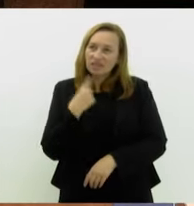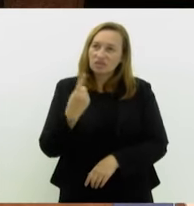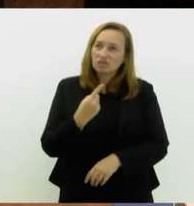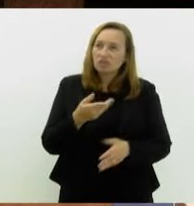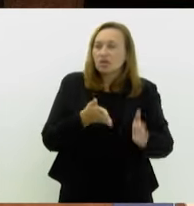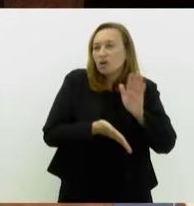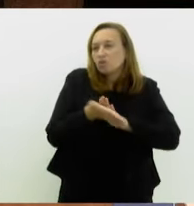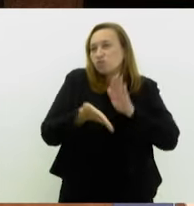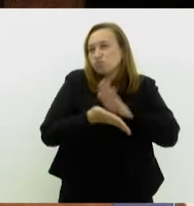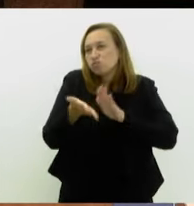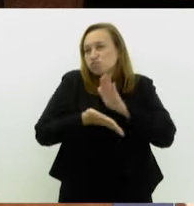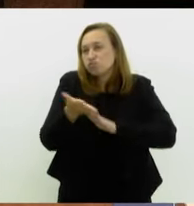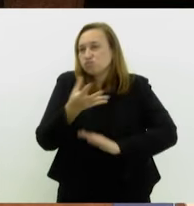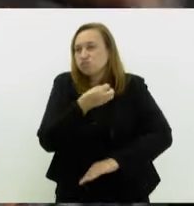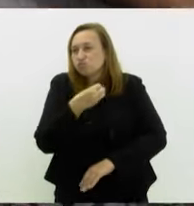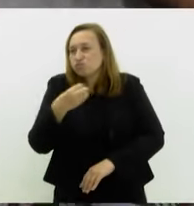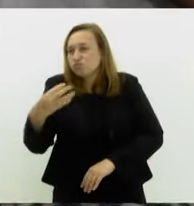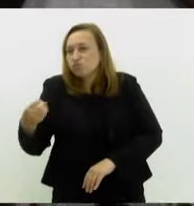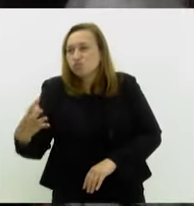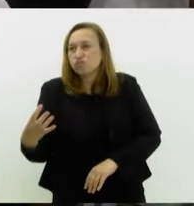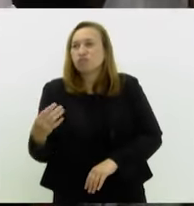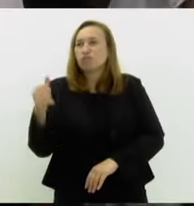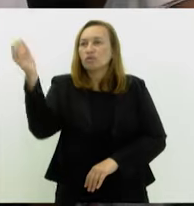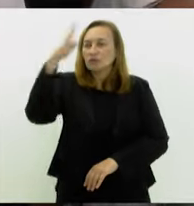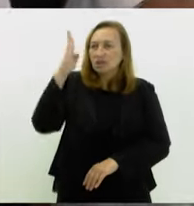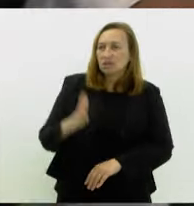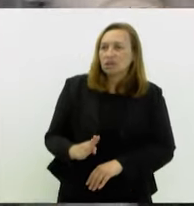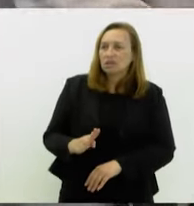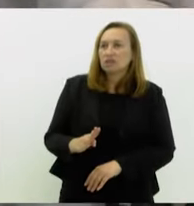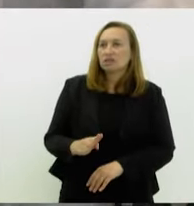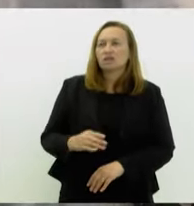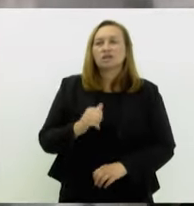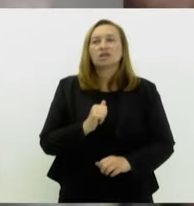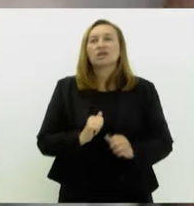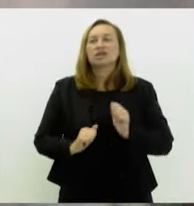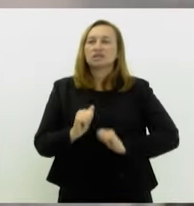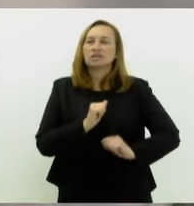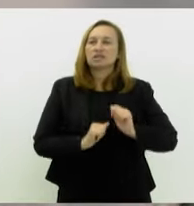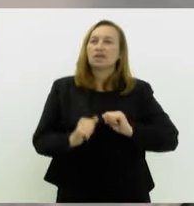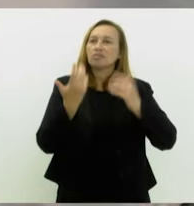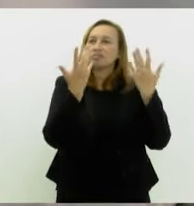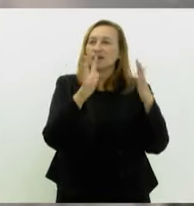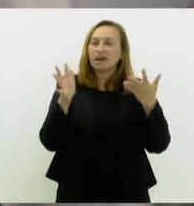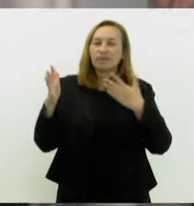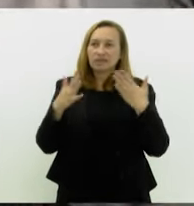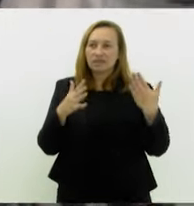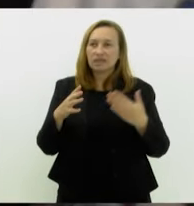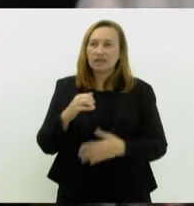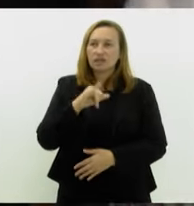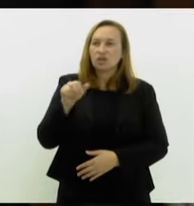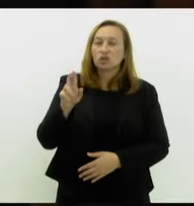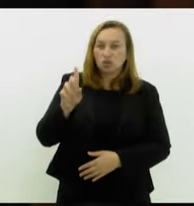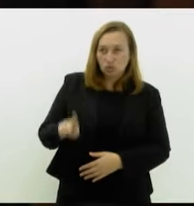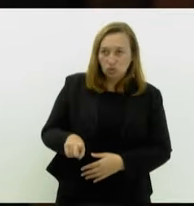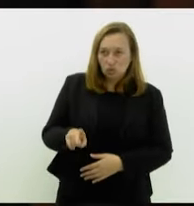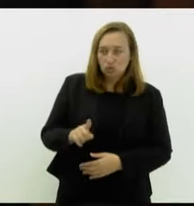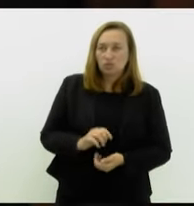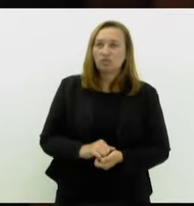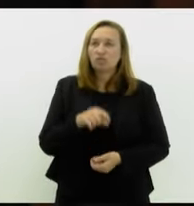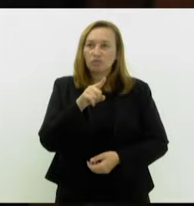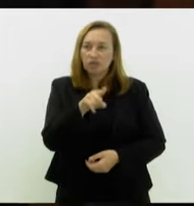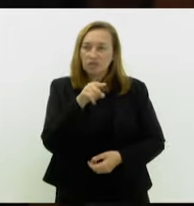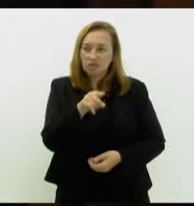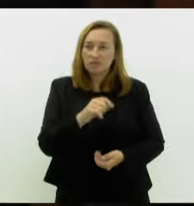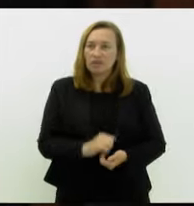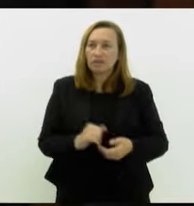inteiro e a gente estava ansiosa pro nosso estado né parabenizar portanto Ju você primeiro pela